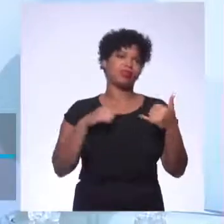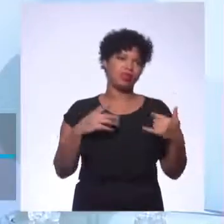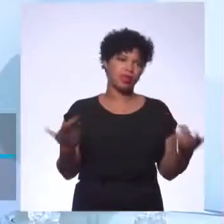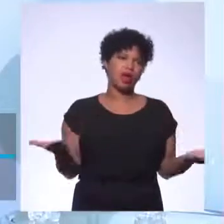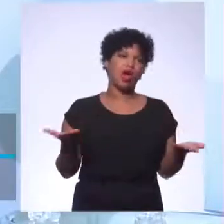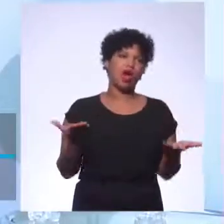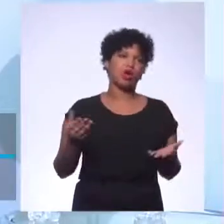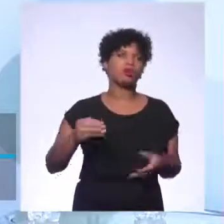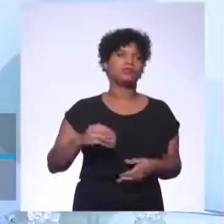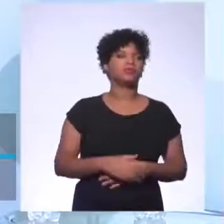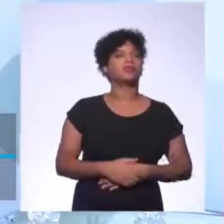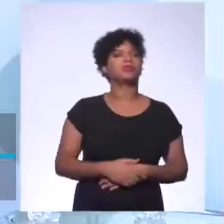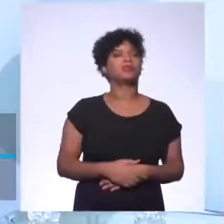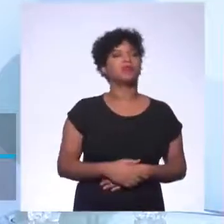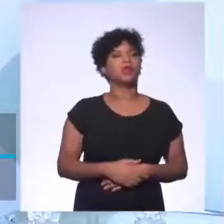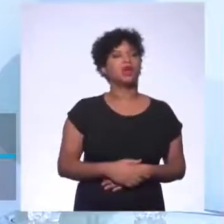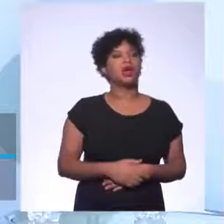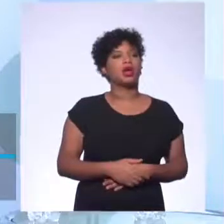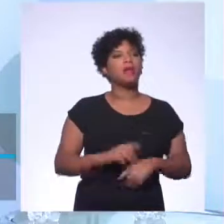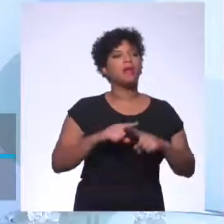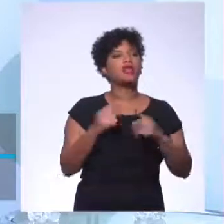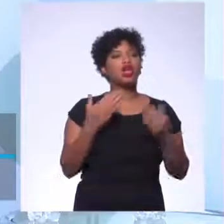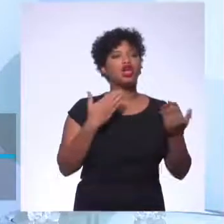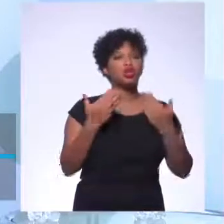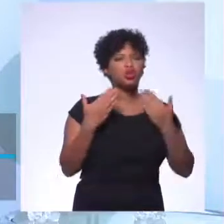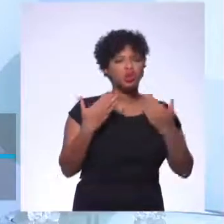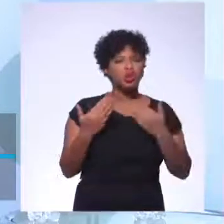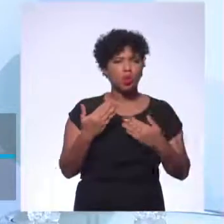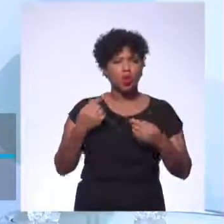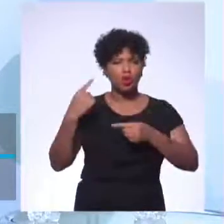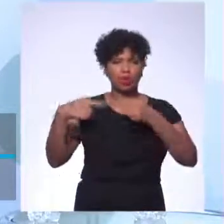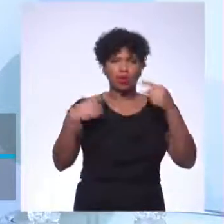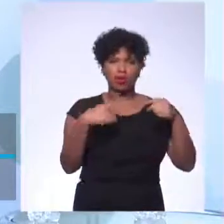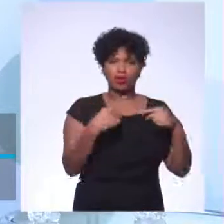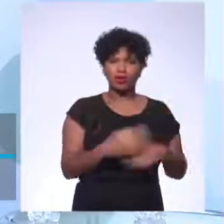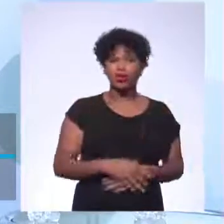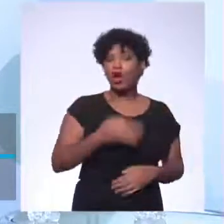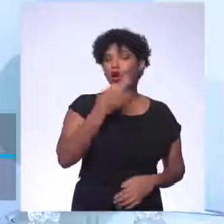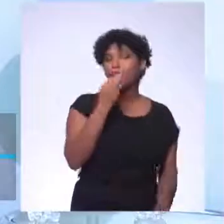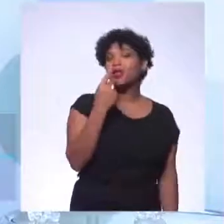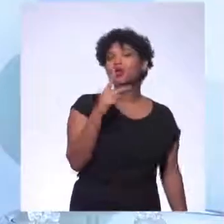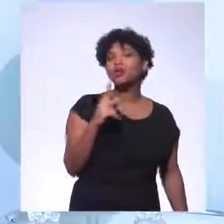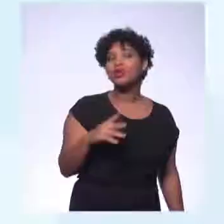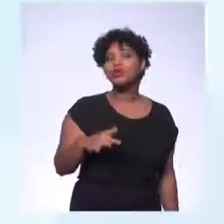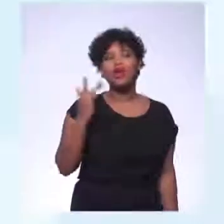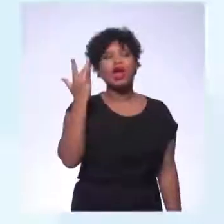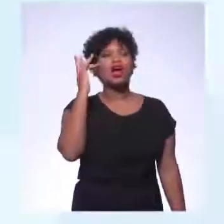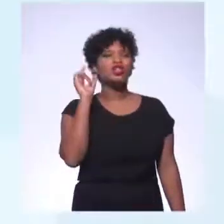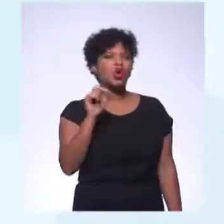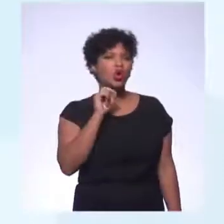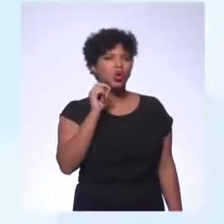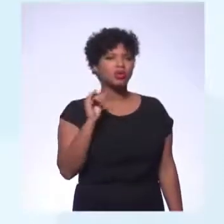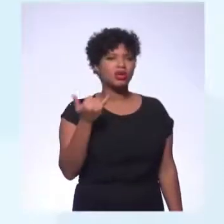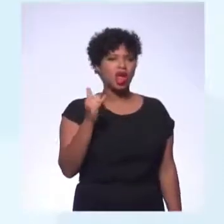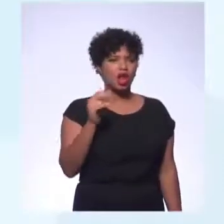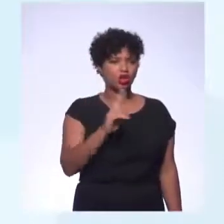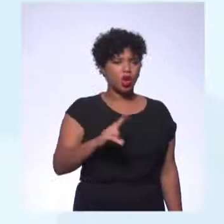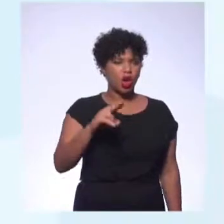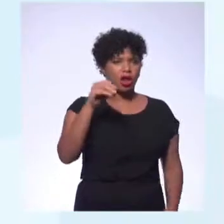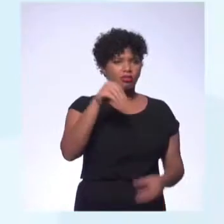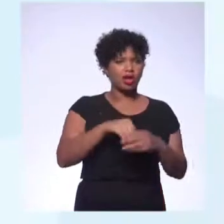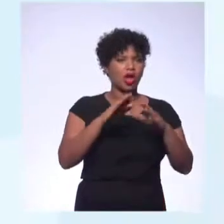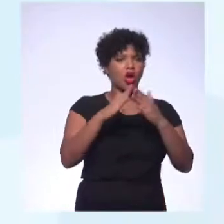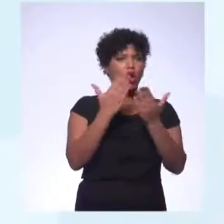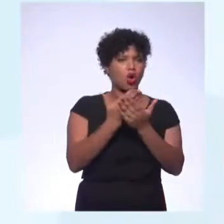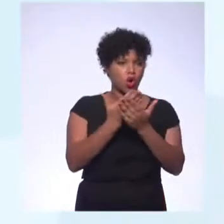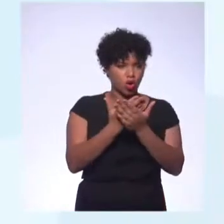aparelho celular. Agora, uma discussão na sua opinião, essa é polêmica. Qual a sua opinião sobre o uso de aparelho celular na